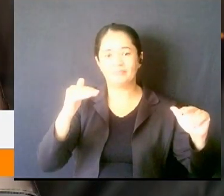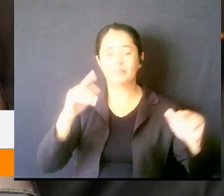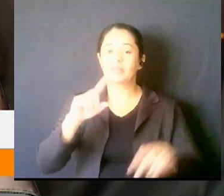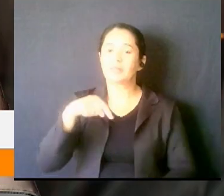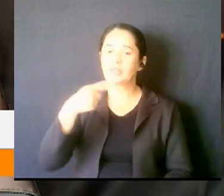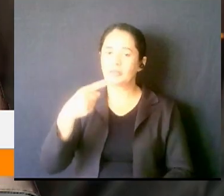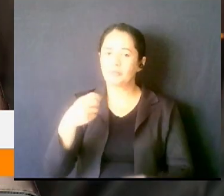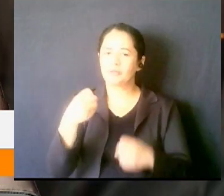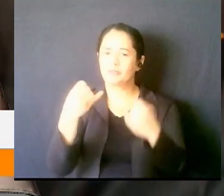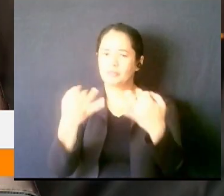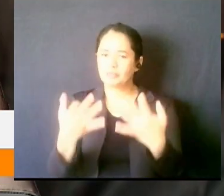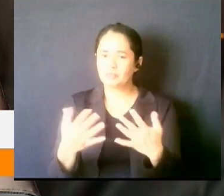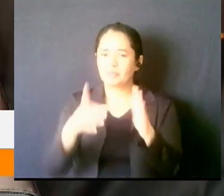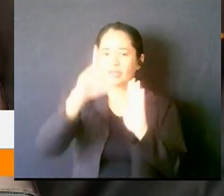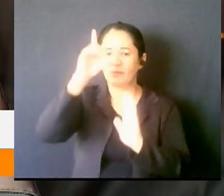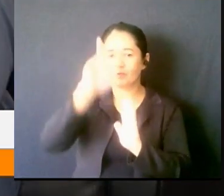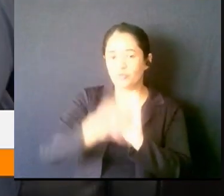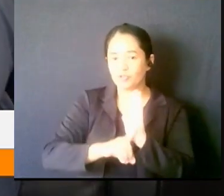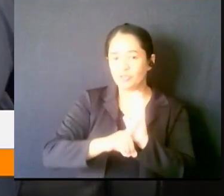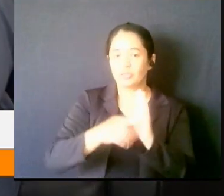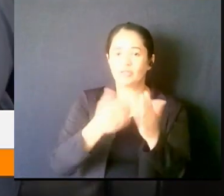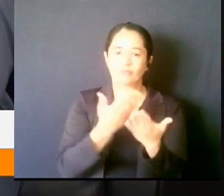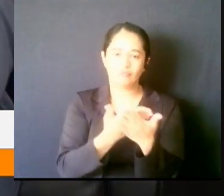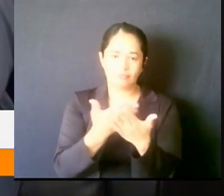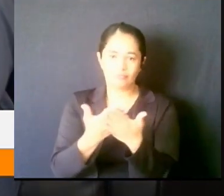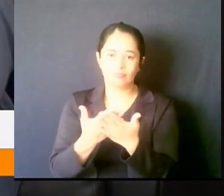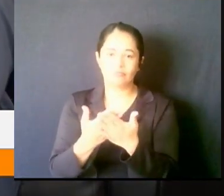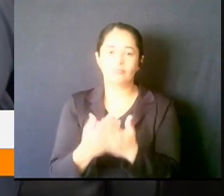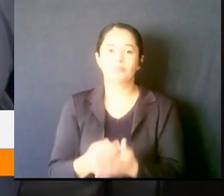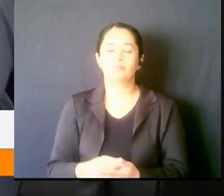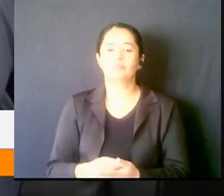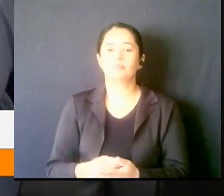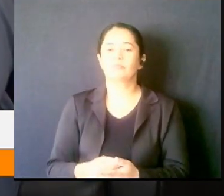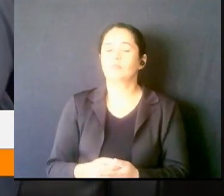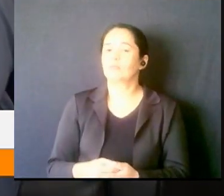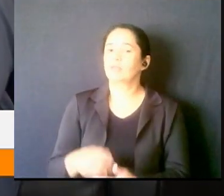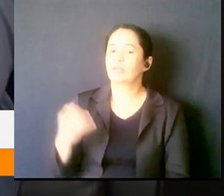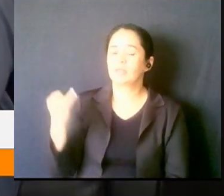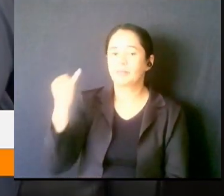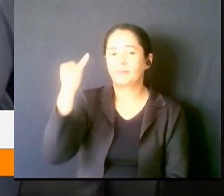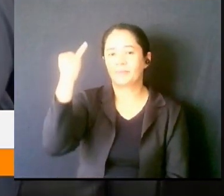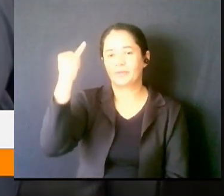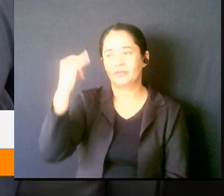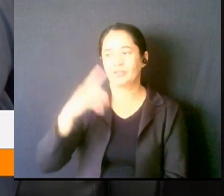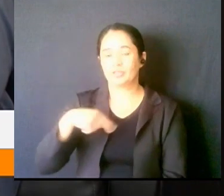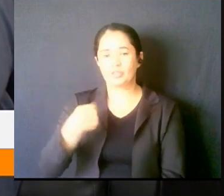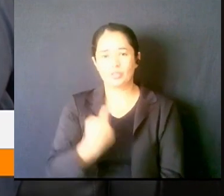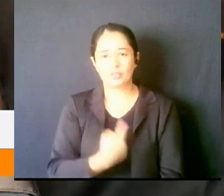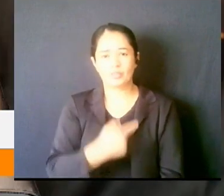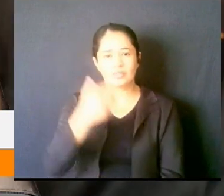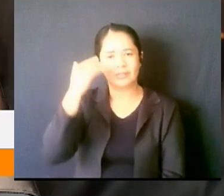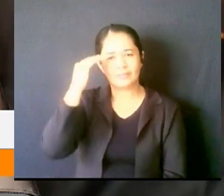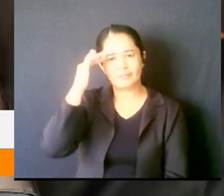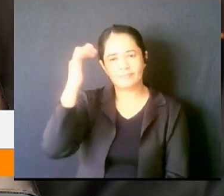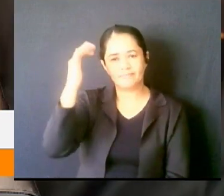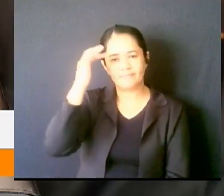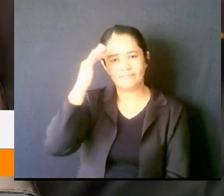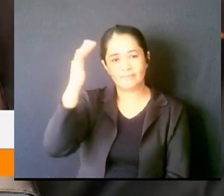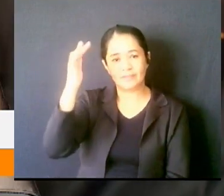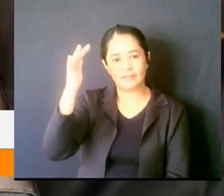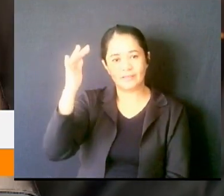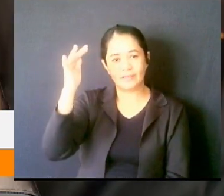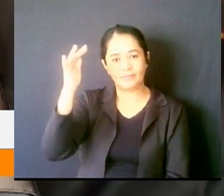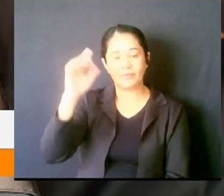direitos de estudo. Sim. Então isso é uma coisa muito importante para a gente pensar. É importante e a gente ressaltar